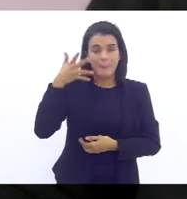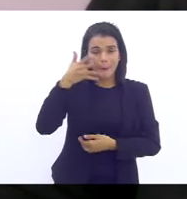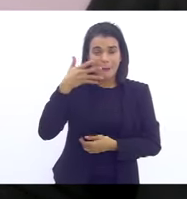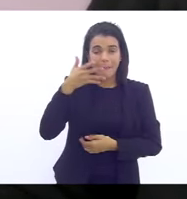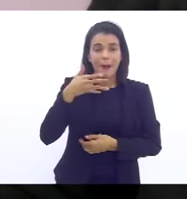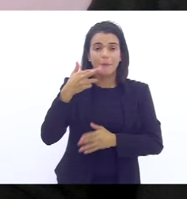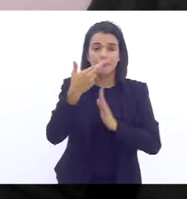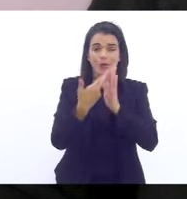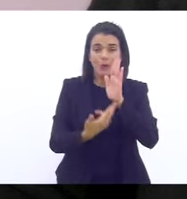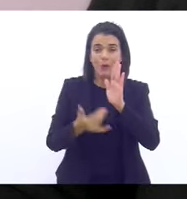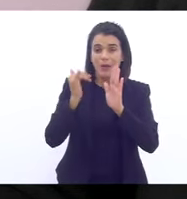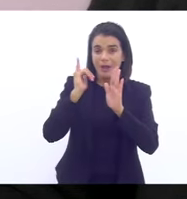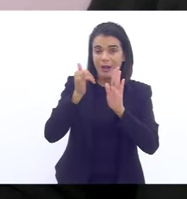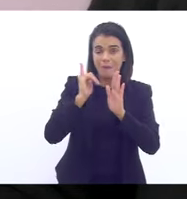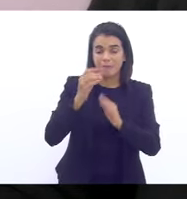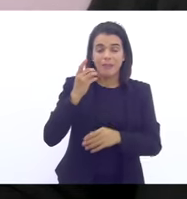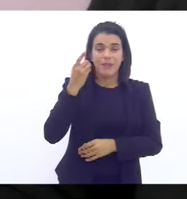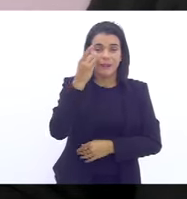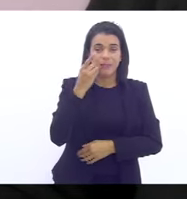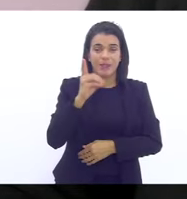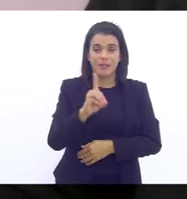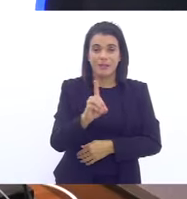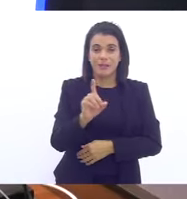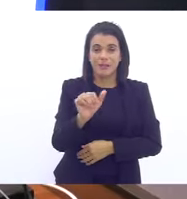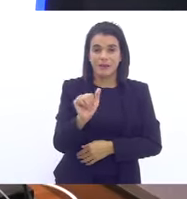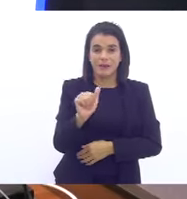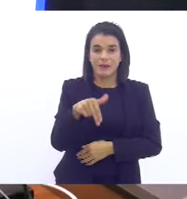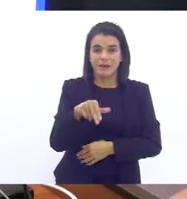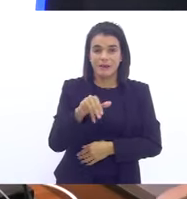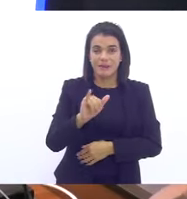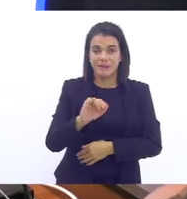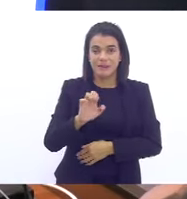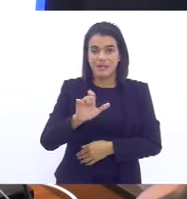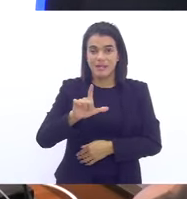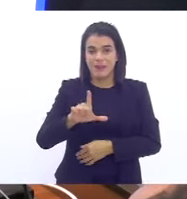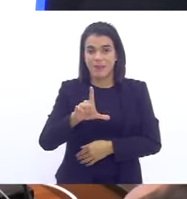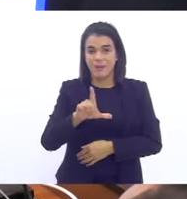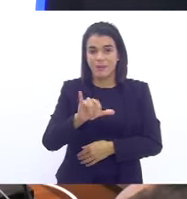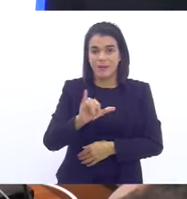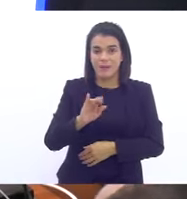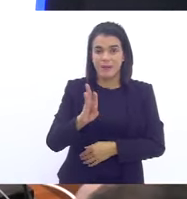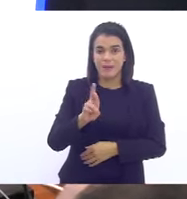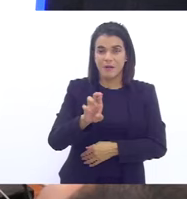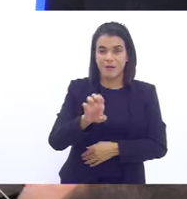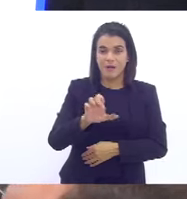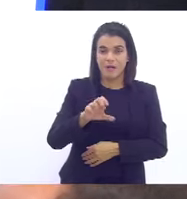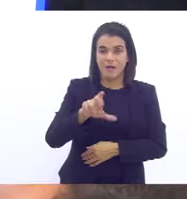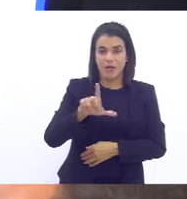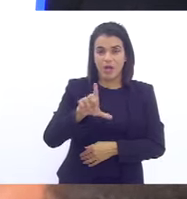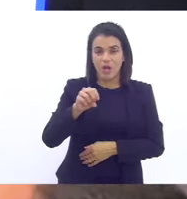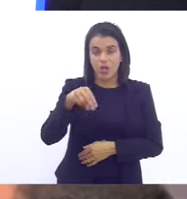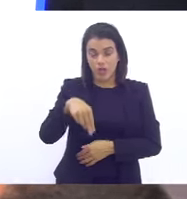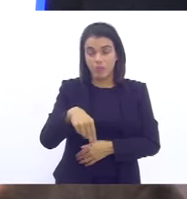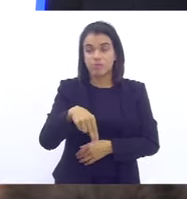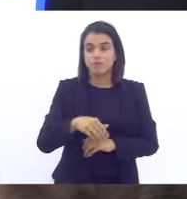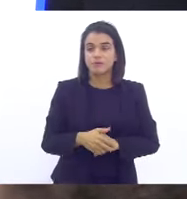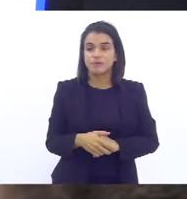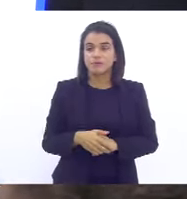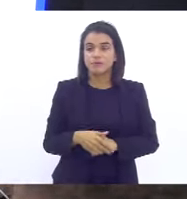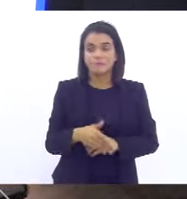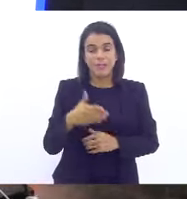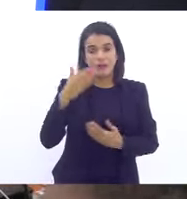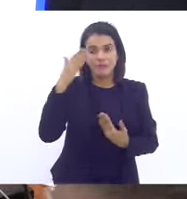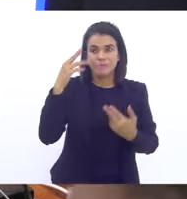da CPI, deputado Daniel Librelon. Bom dia a todos. Senhor presidente, através da sua